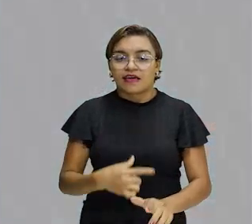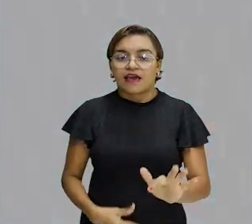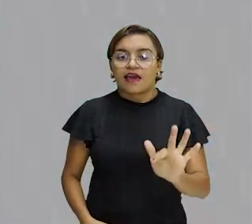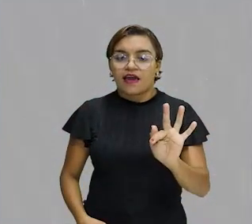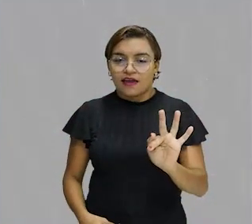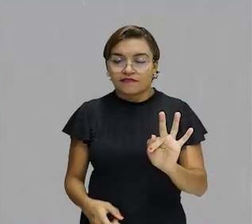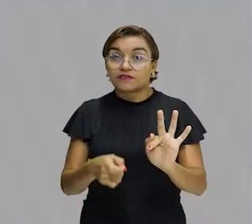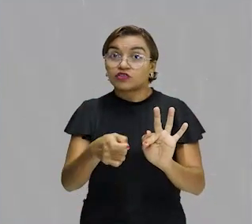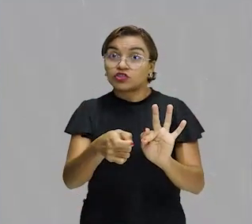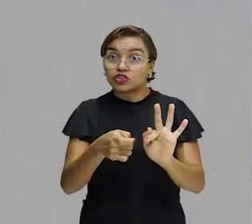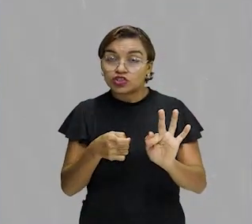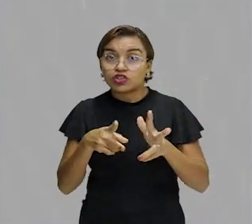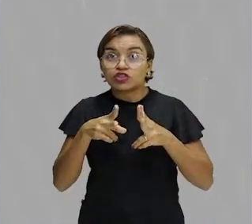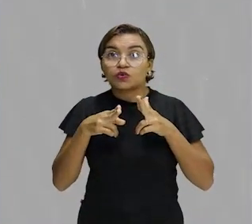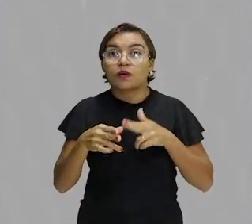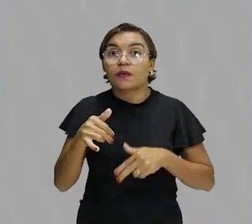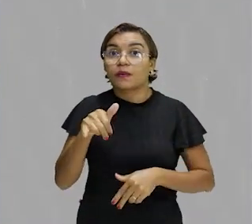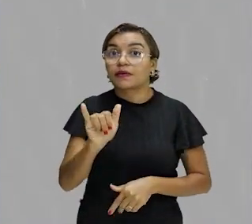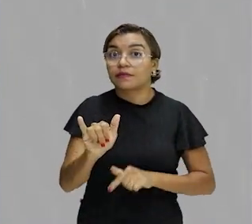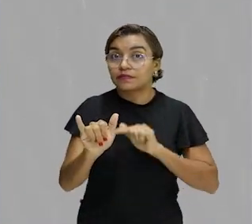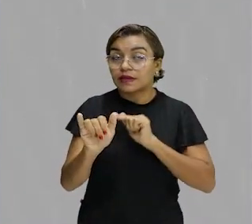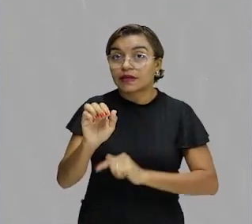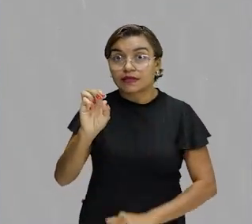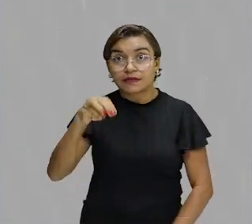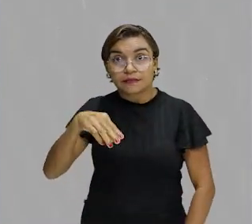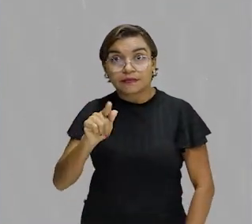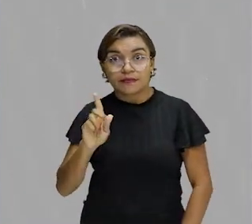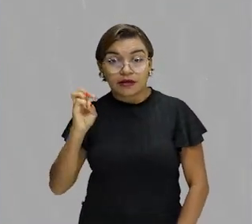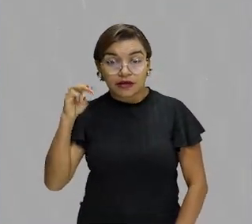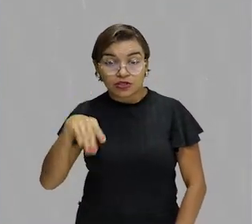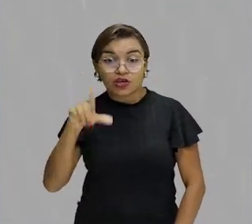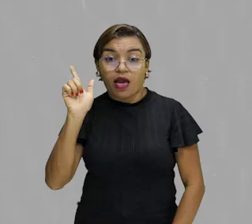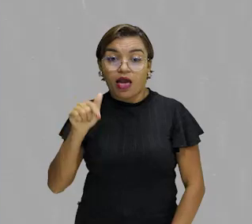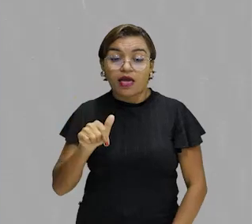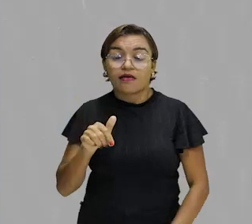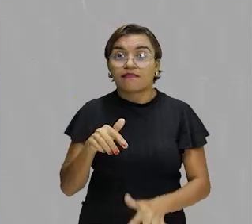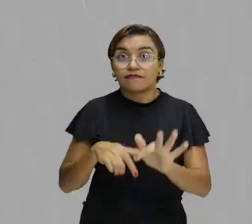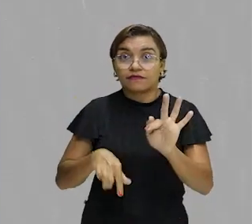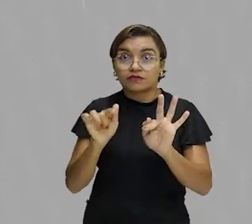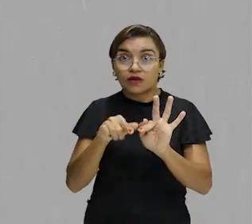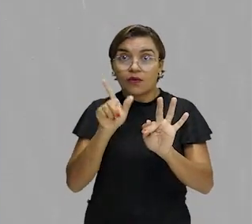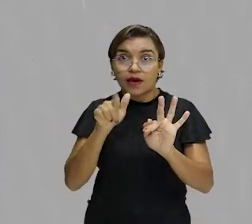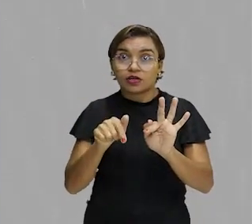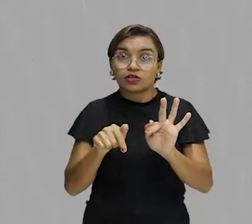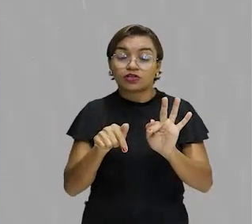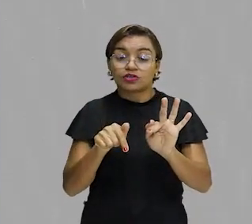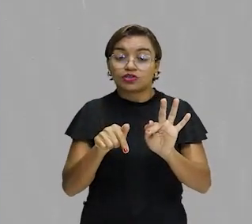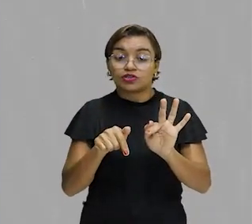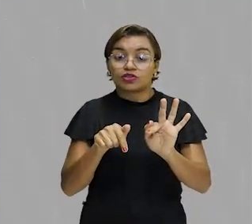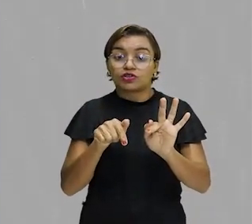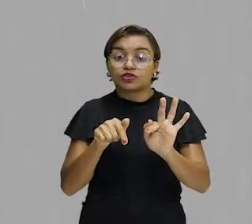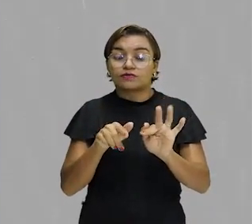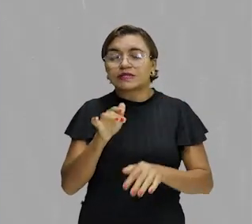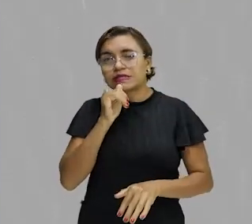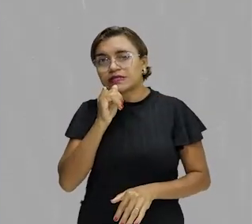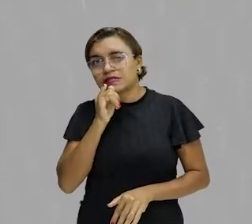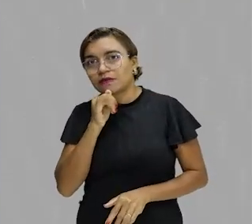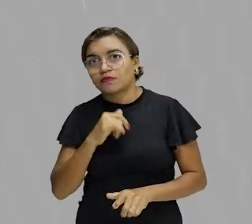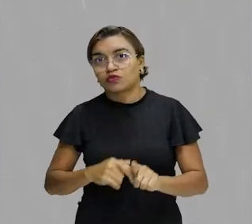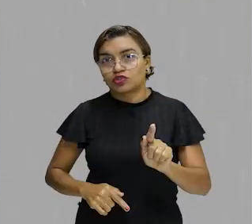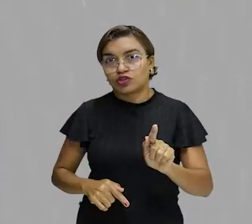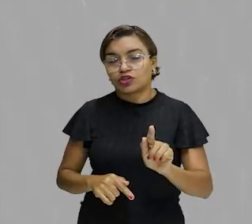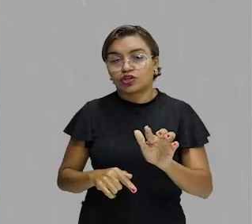pertence ao conjunto A e o bzinho pertence ao conjunto B. Pronto, aqui eu tenho mostrado para vocês duas formas de conceituar a